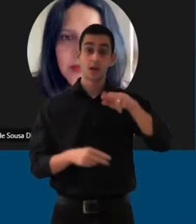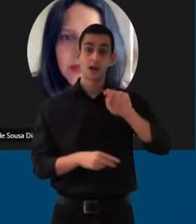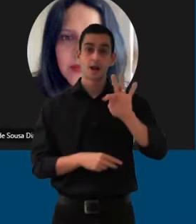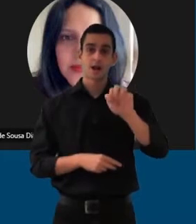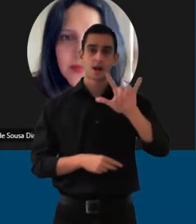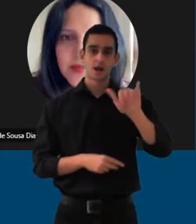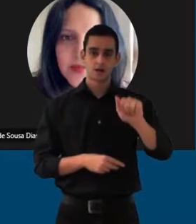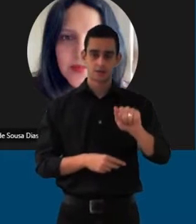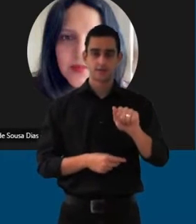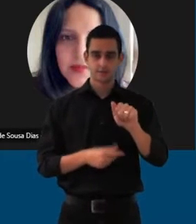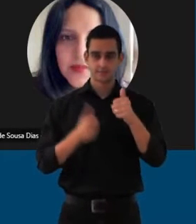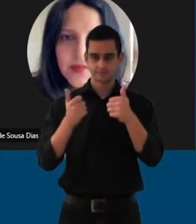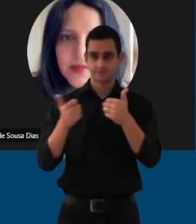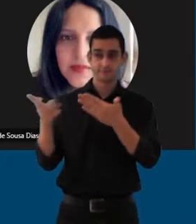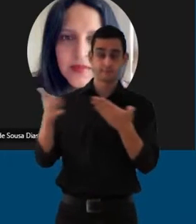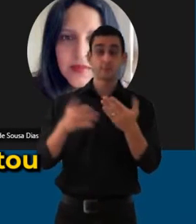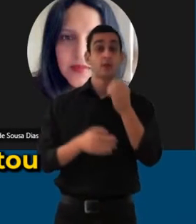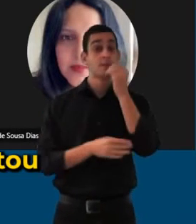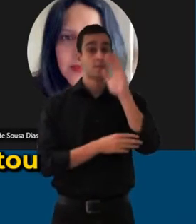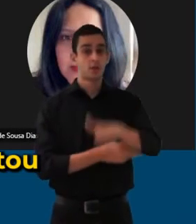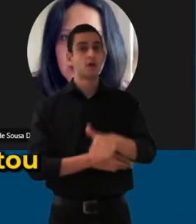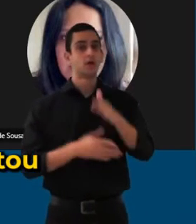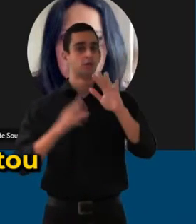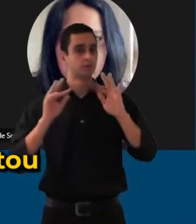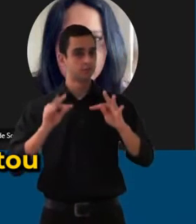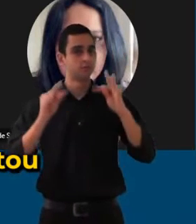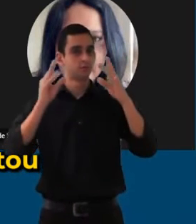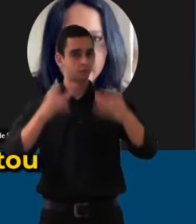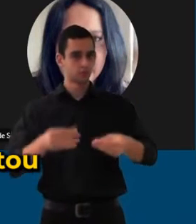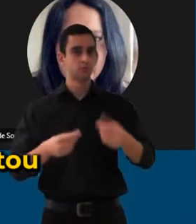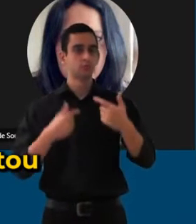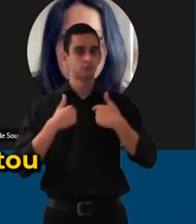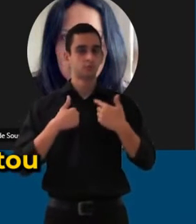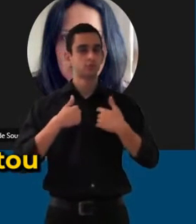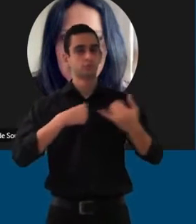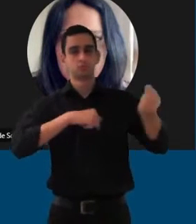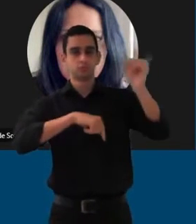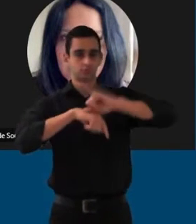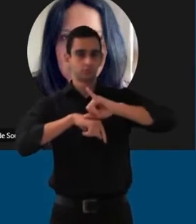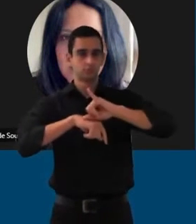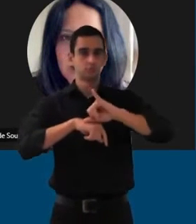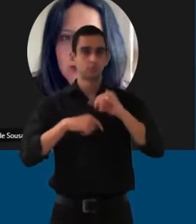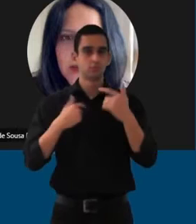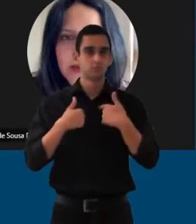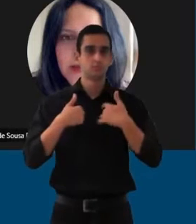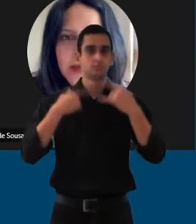Boa tarde a todos, espero que estejam me ouvindo, estou aqui na sede, por isso que eu estou usando a máscara.